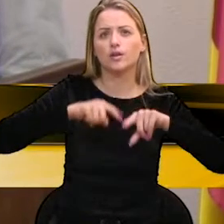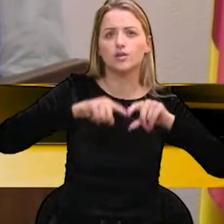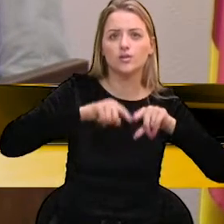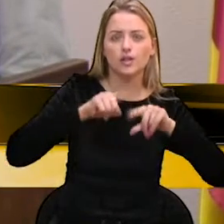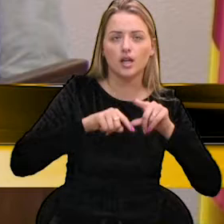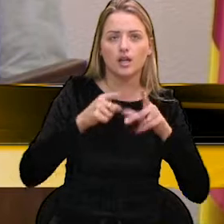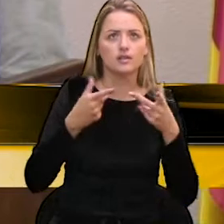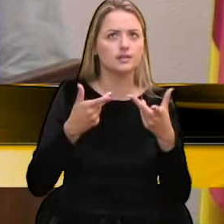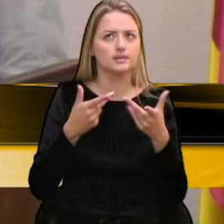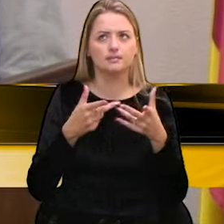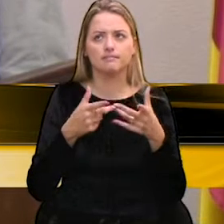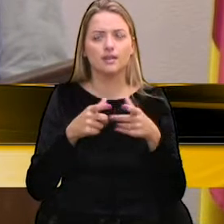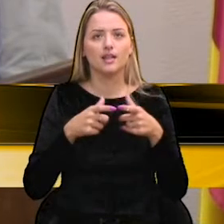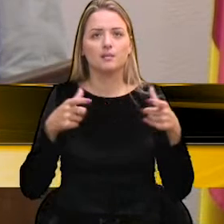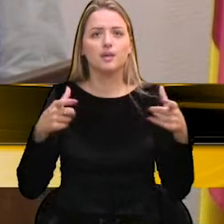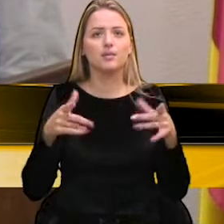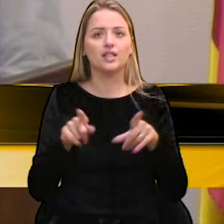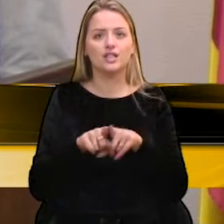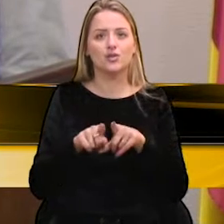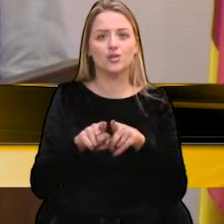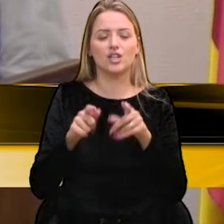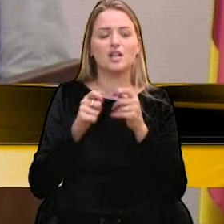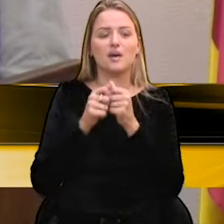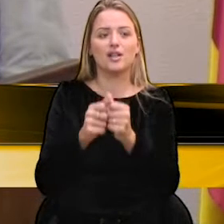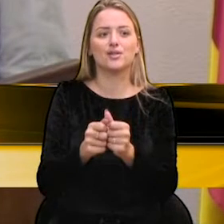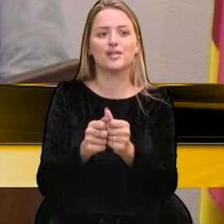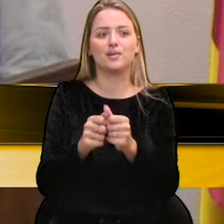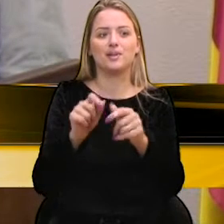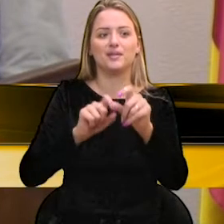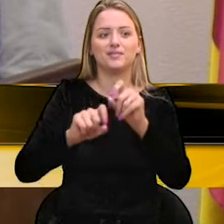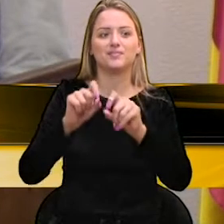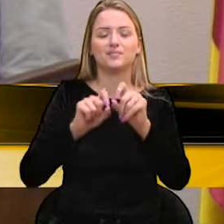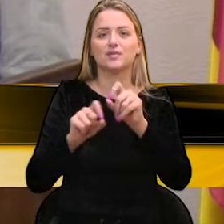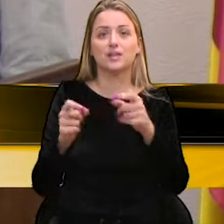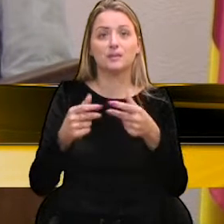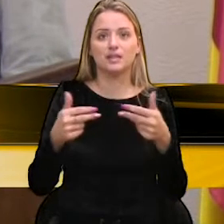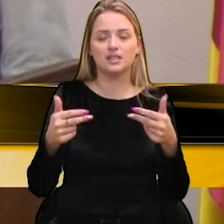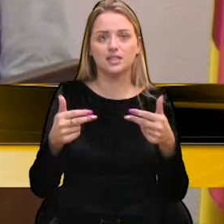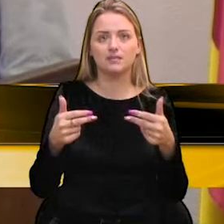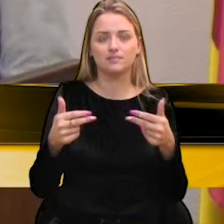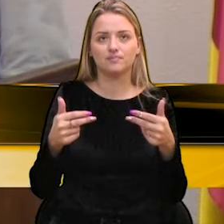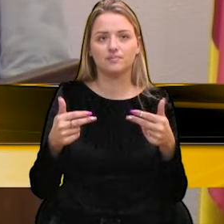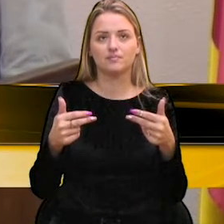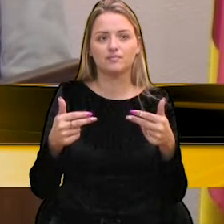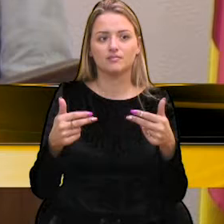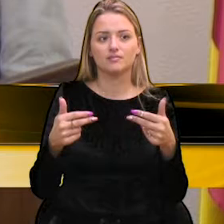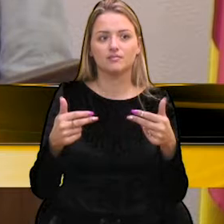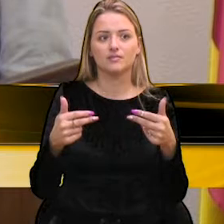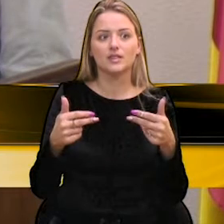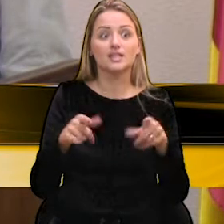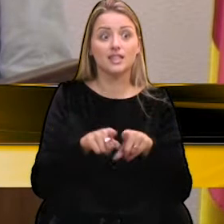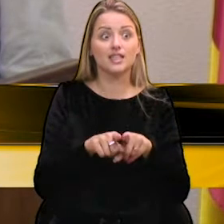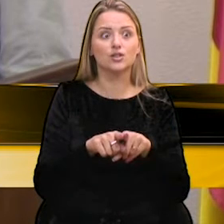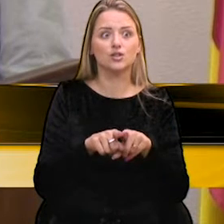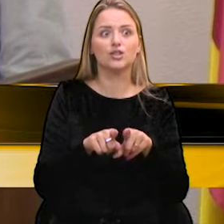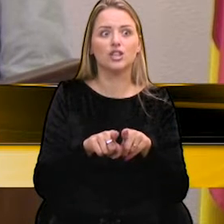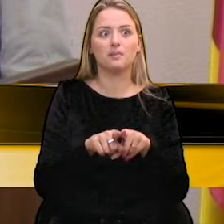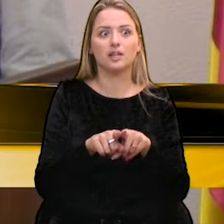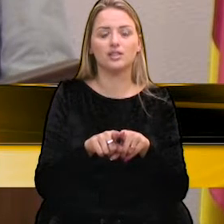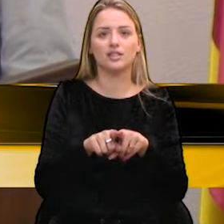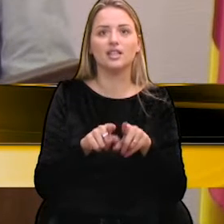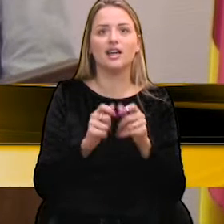maior, e nossos vizinhos aí no campo, ou locais onde se possa traduzir